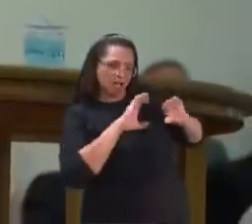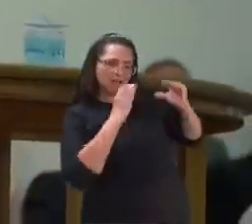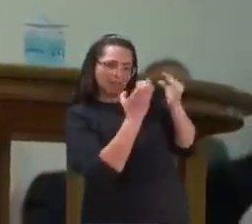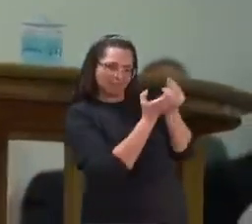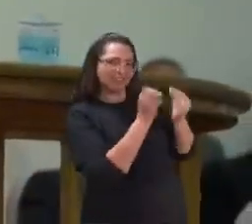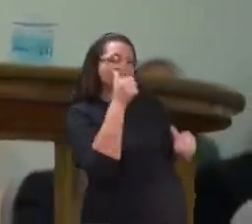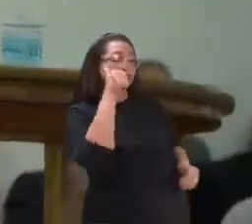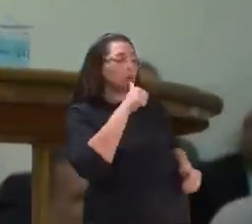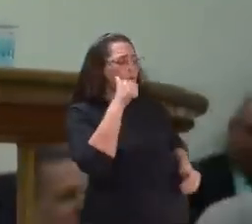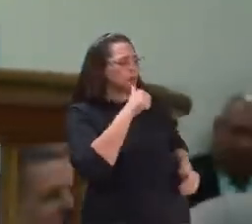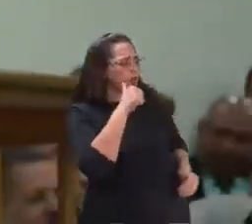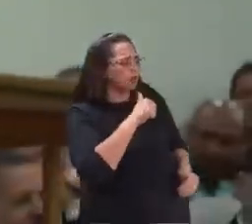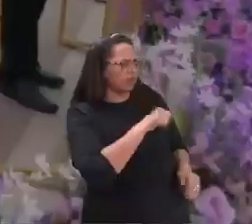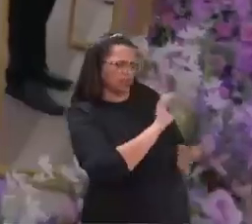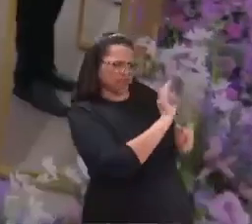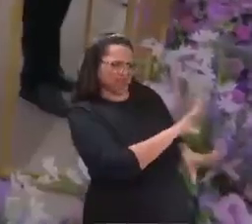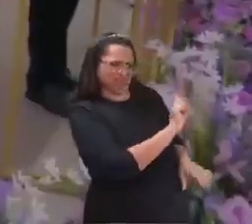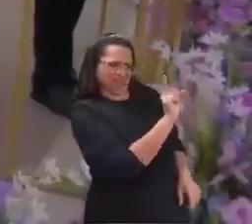diga para ela: desista não.